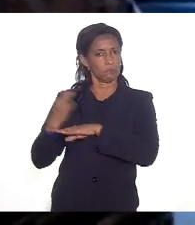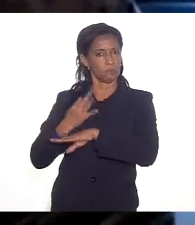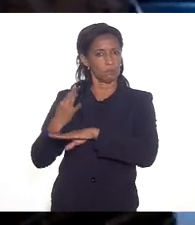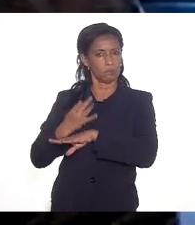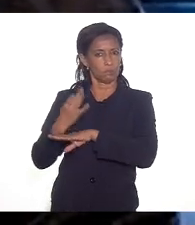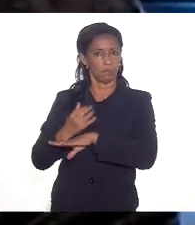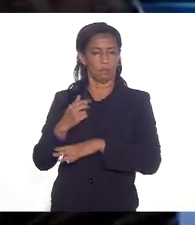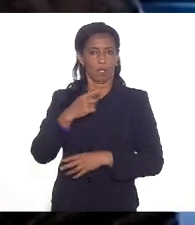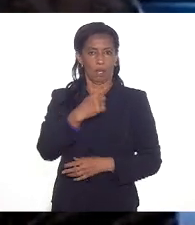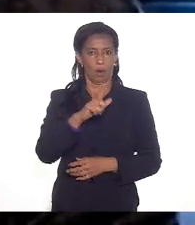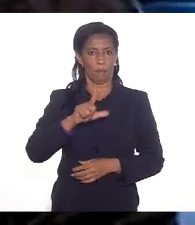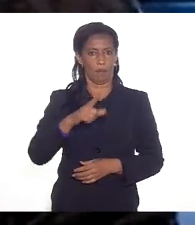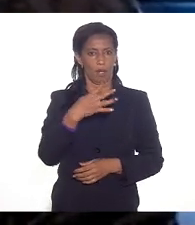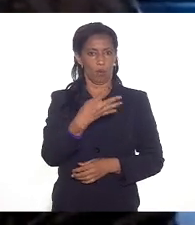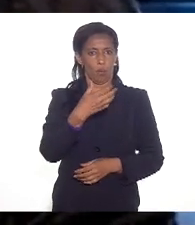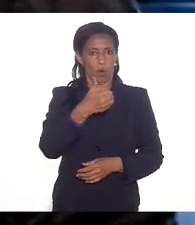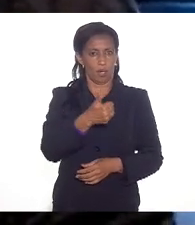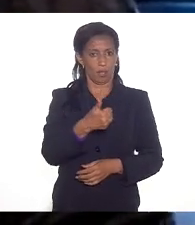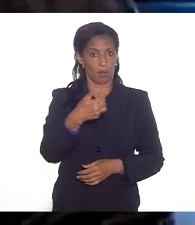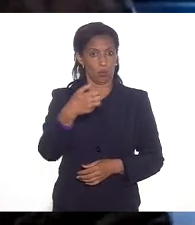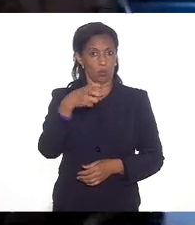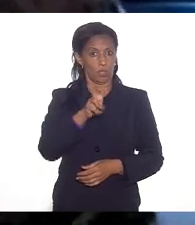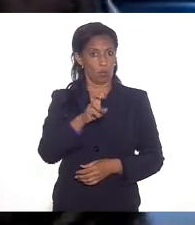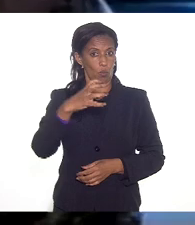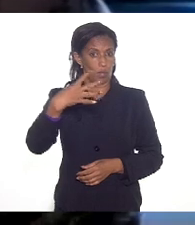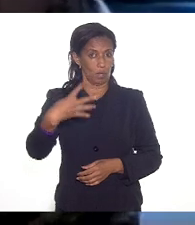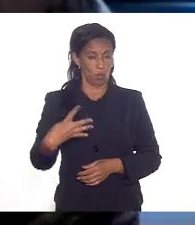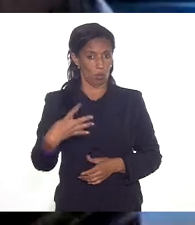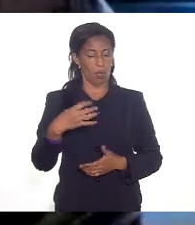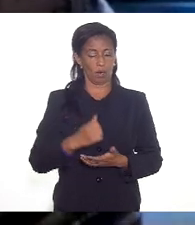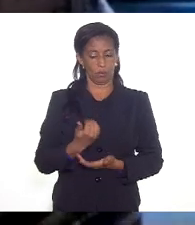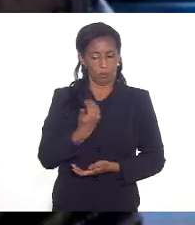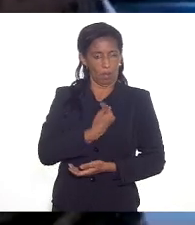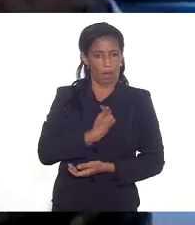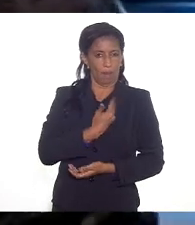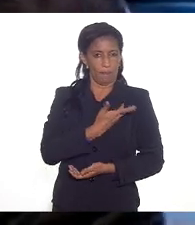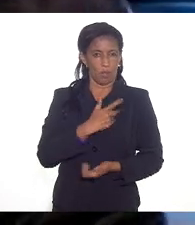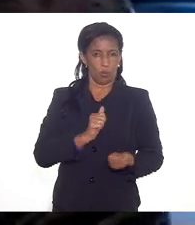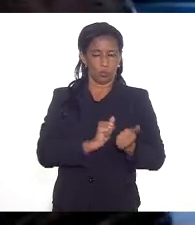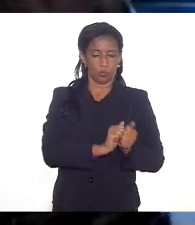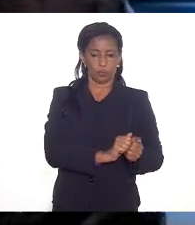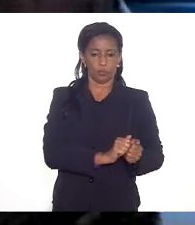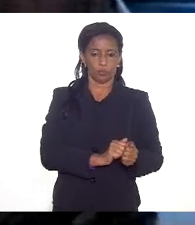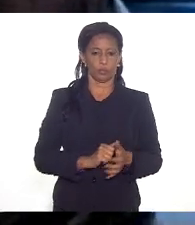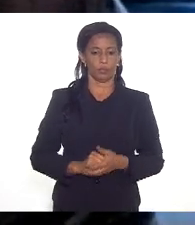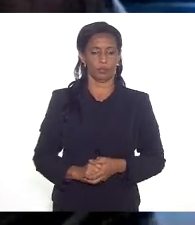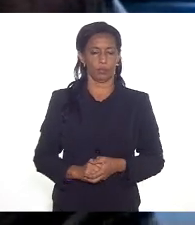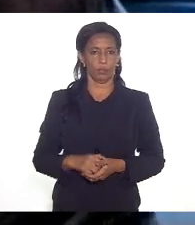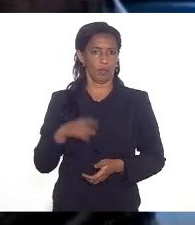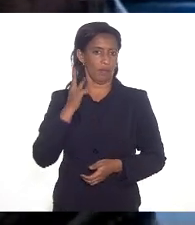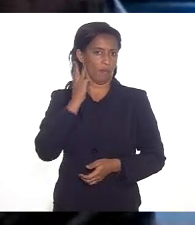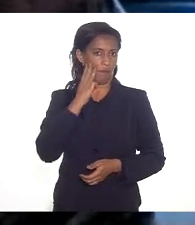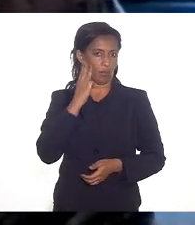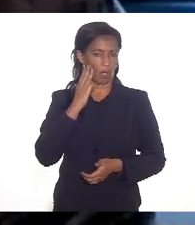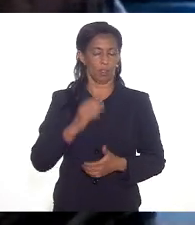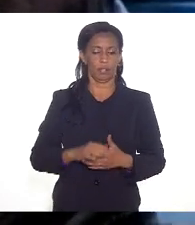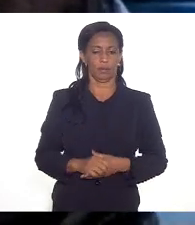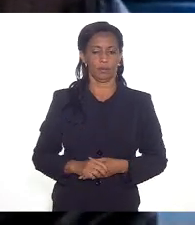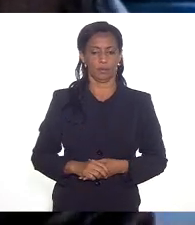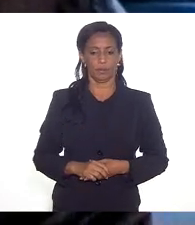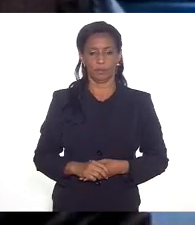ao PL 4154 autoria do meu querido companheiro waldeck